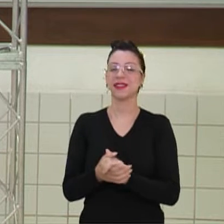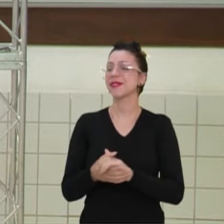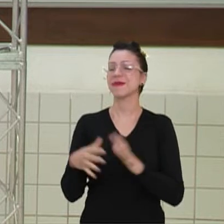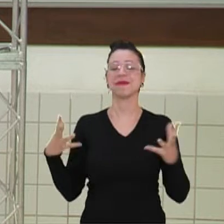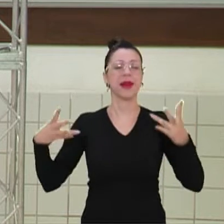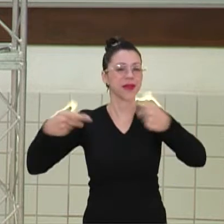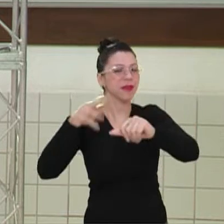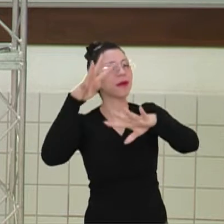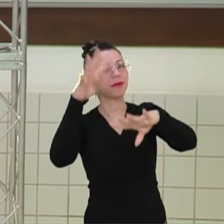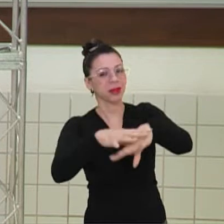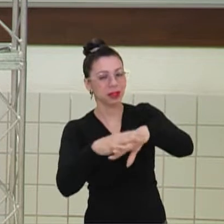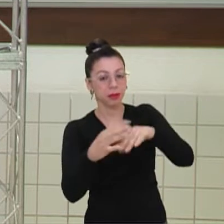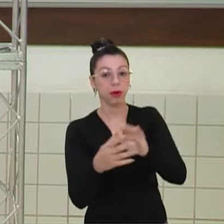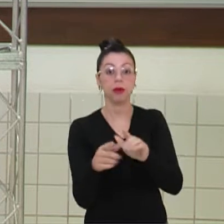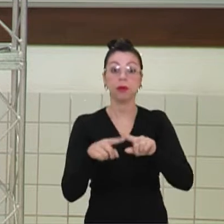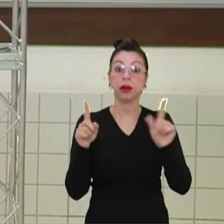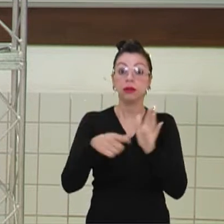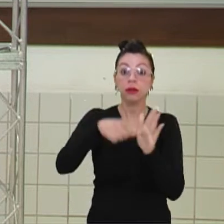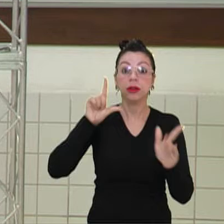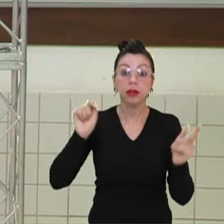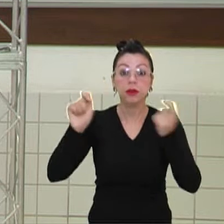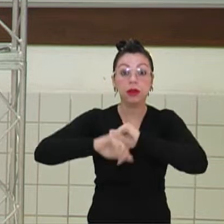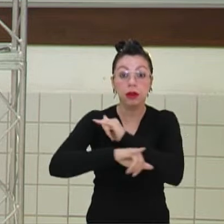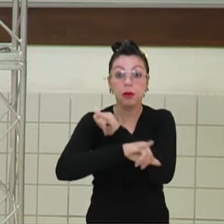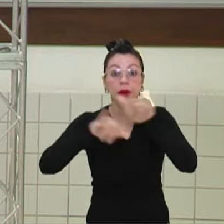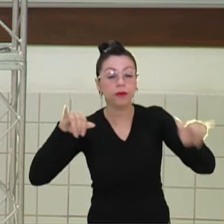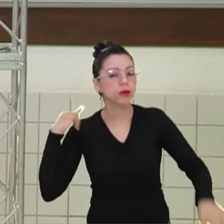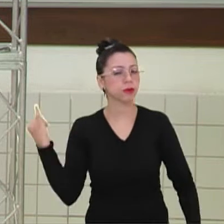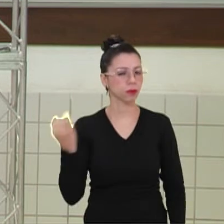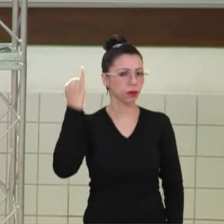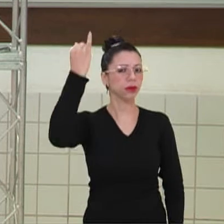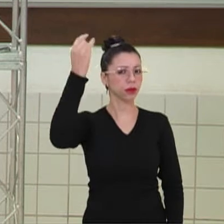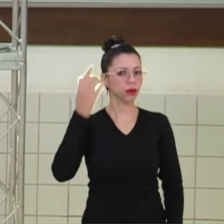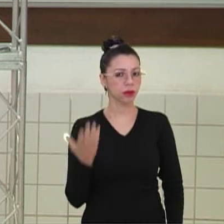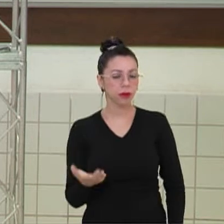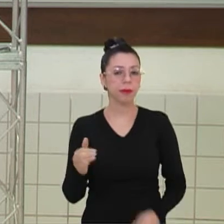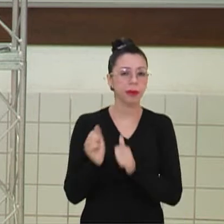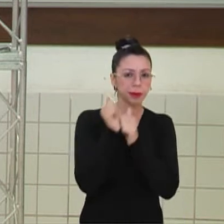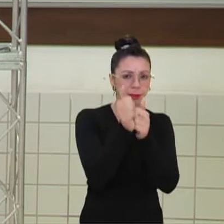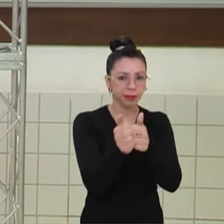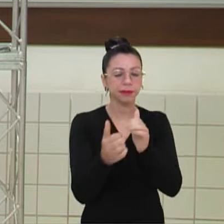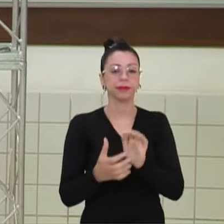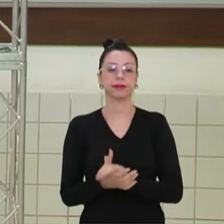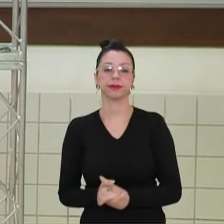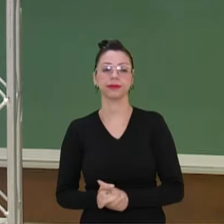matemática. Mas antes, precisamos lembrar alguns recadinhos. Então me acompanhe.